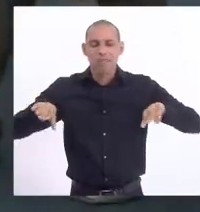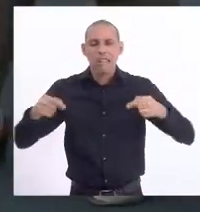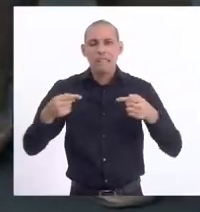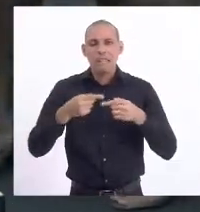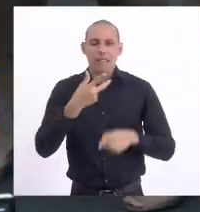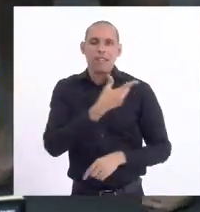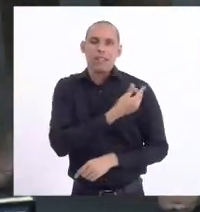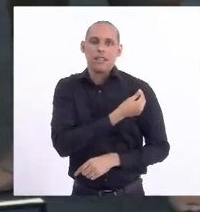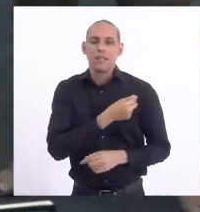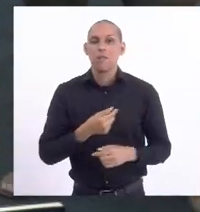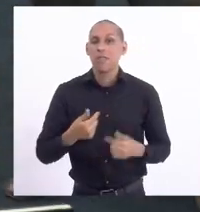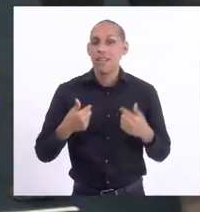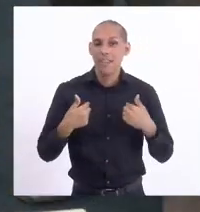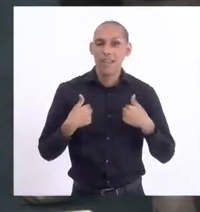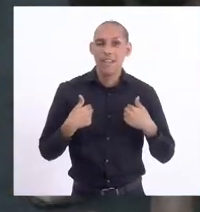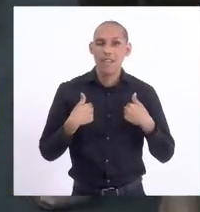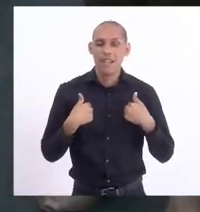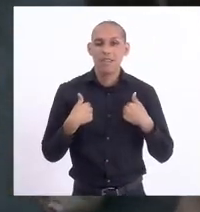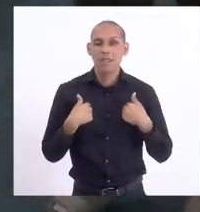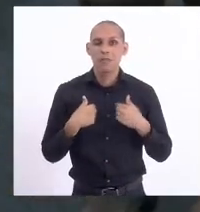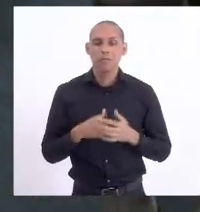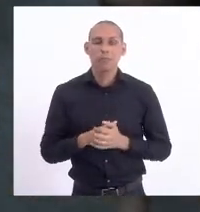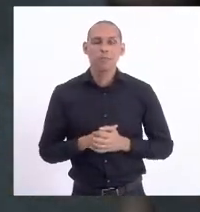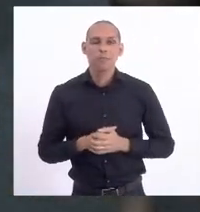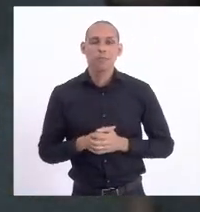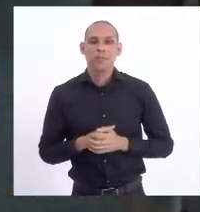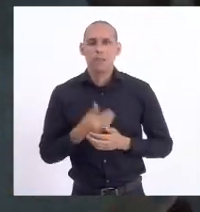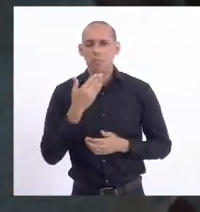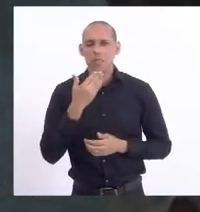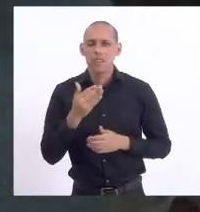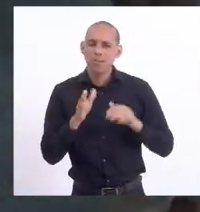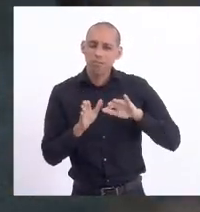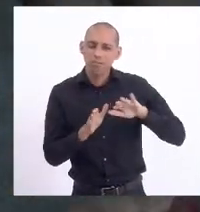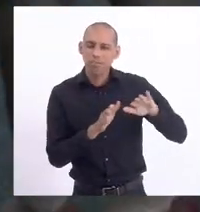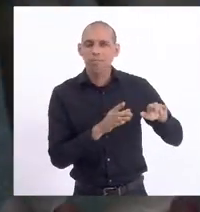presidente. Eu pedi uma parte porque